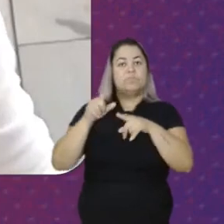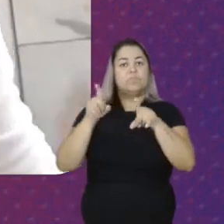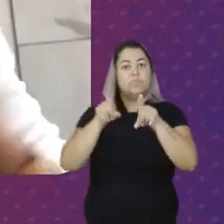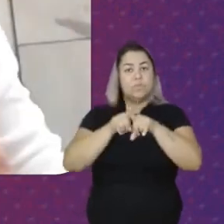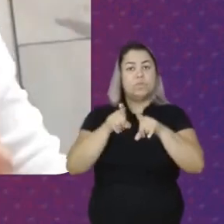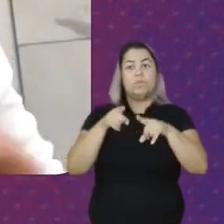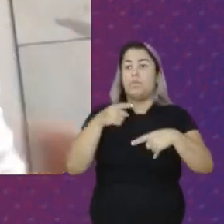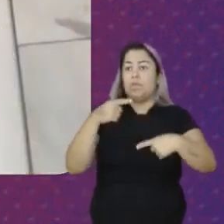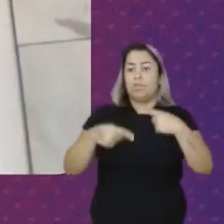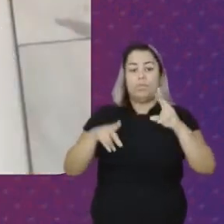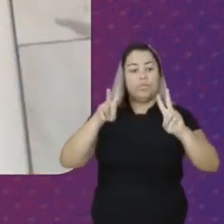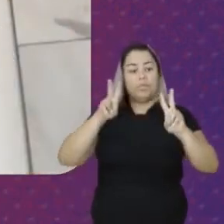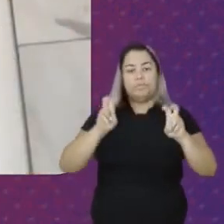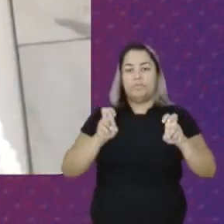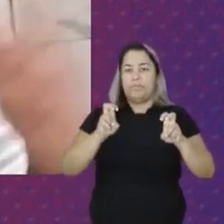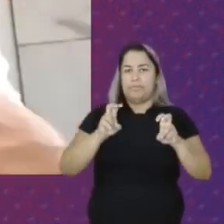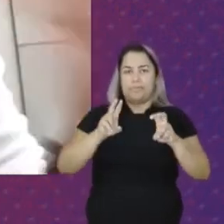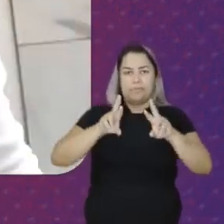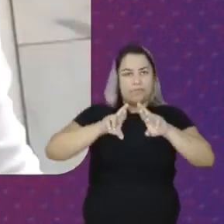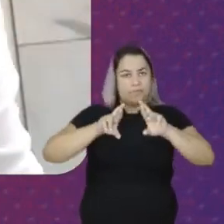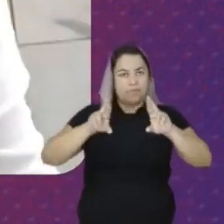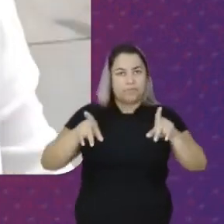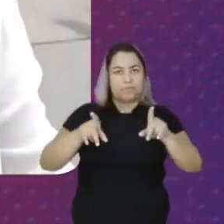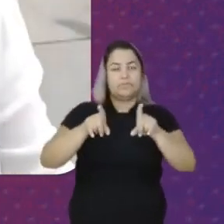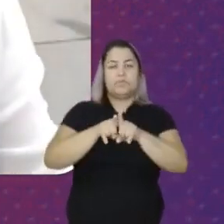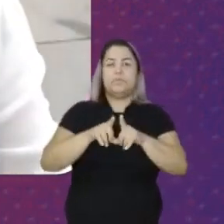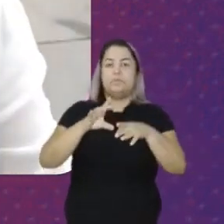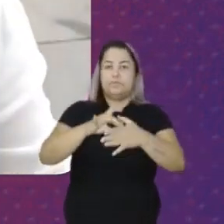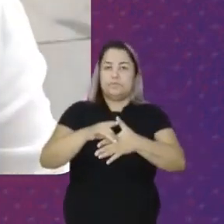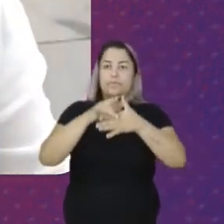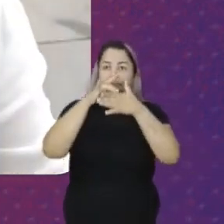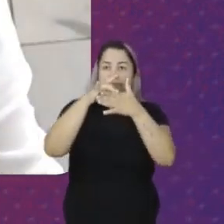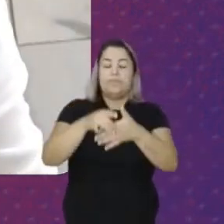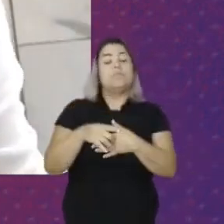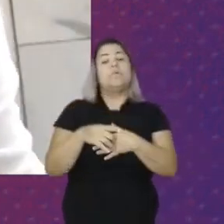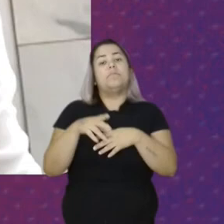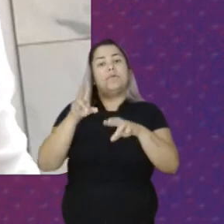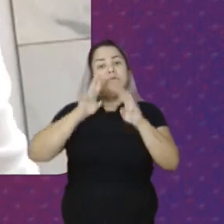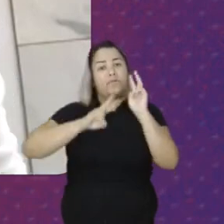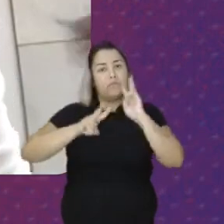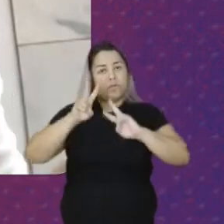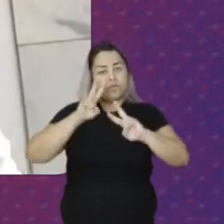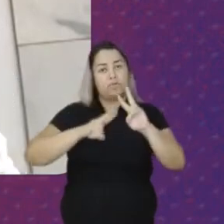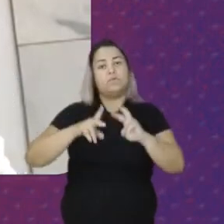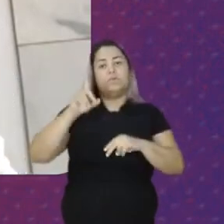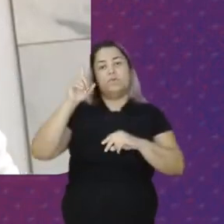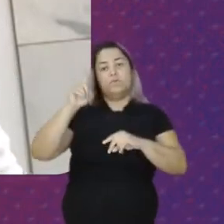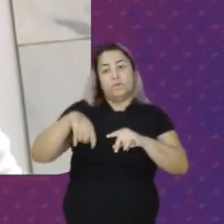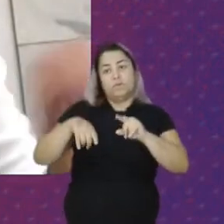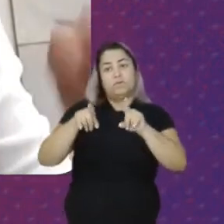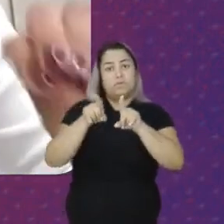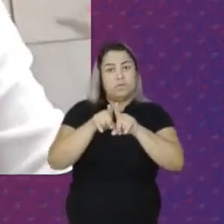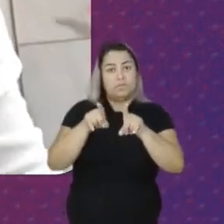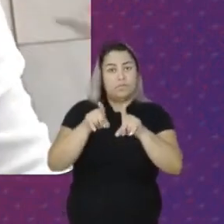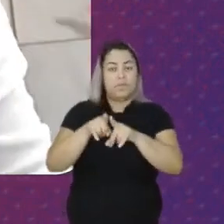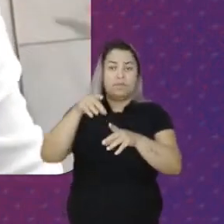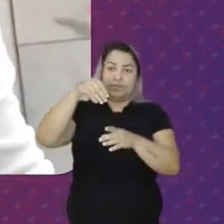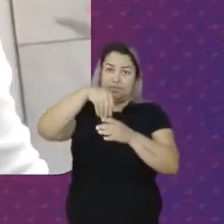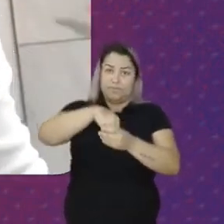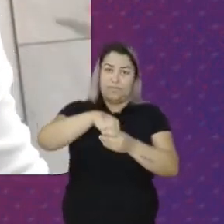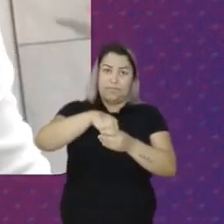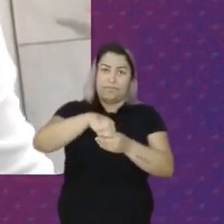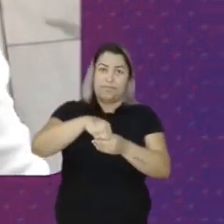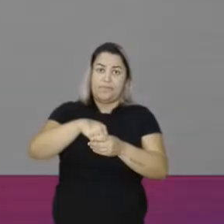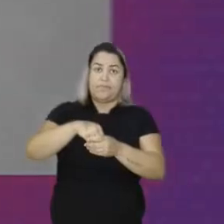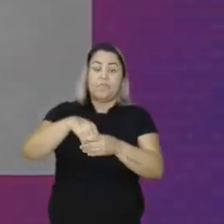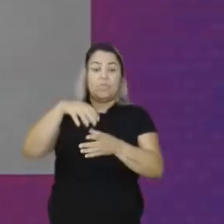feminicídio político, não é diferente. Quantas lideranças a gente viu serem mortas dentro da sua luta